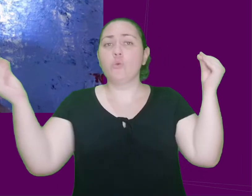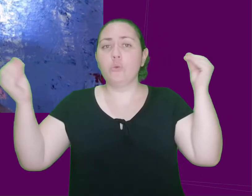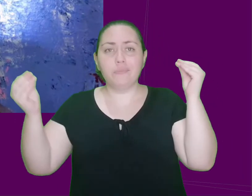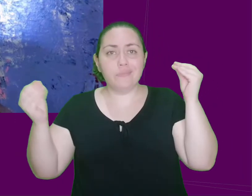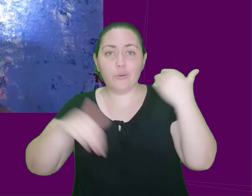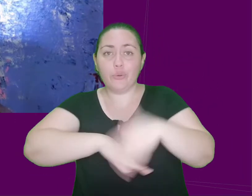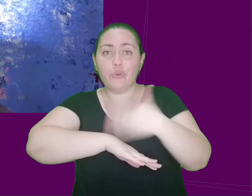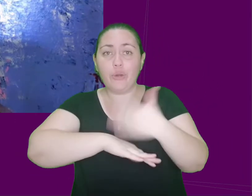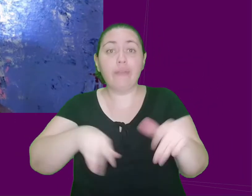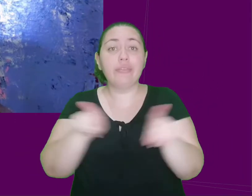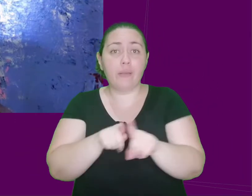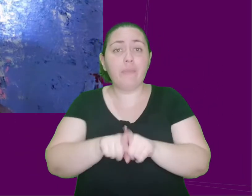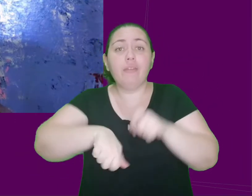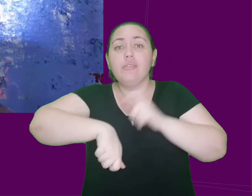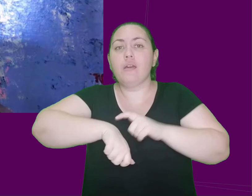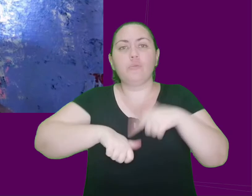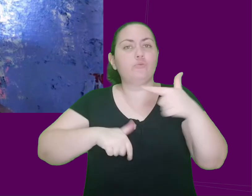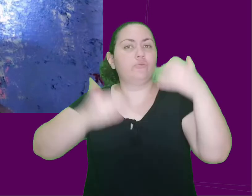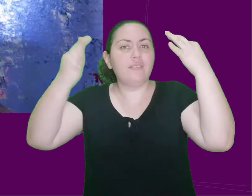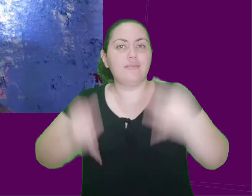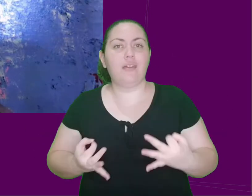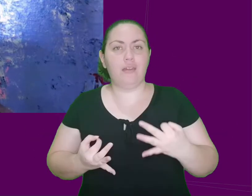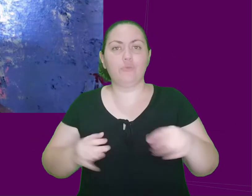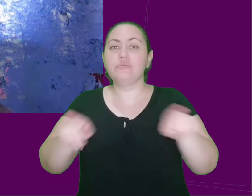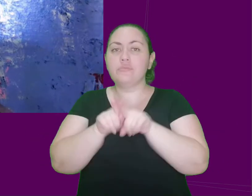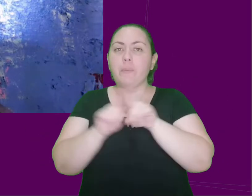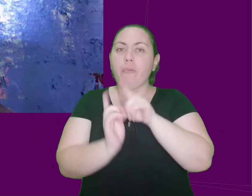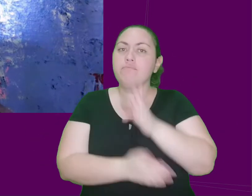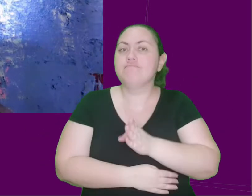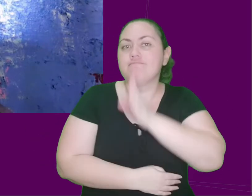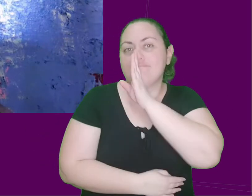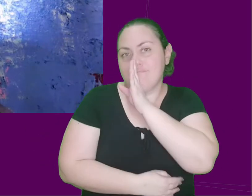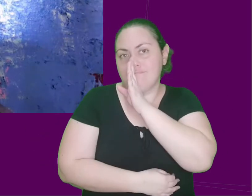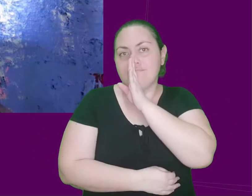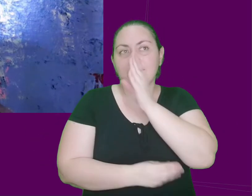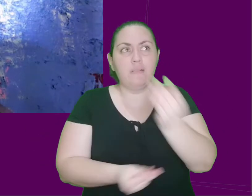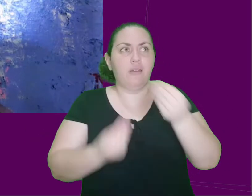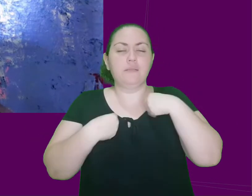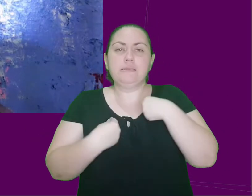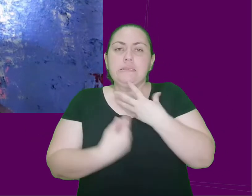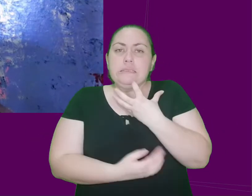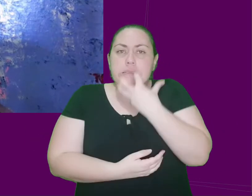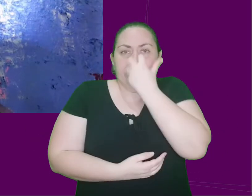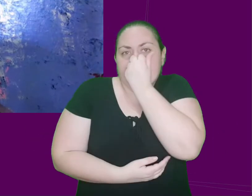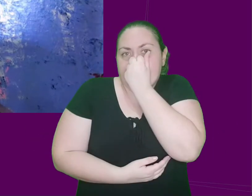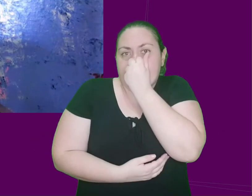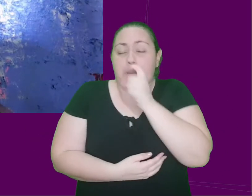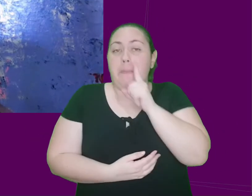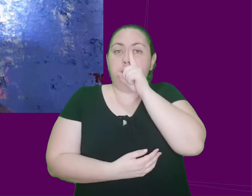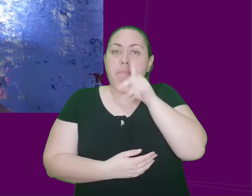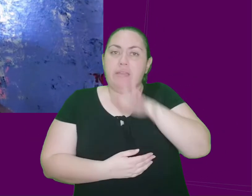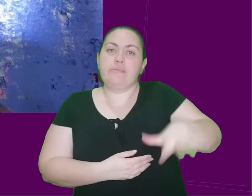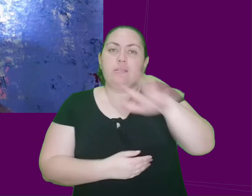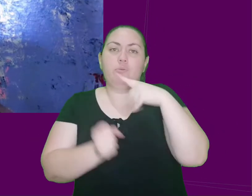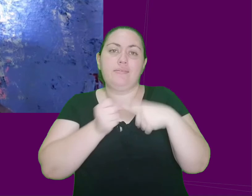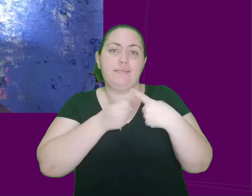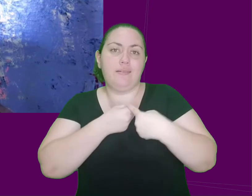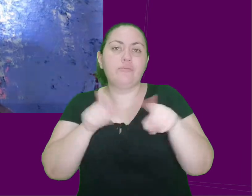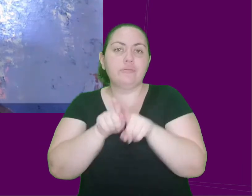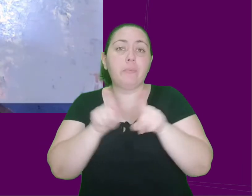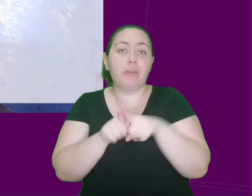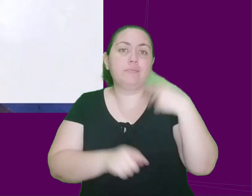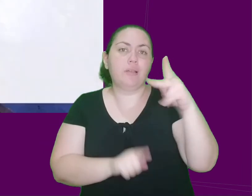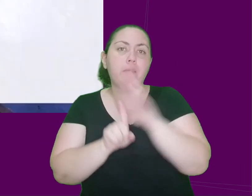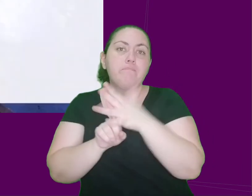um tempo também insólito, estagnado no nonsense sufocante e ameaçador da cidade e de seu brilho